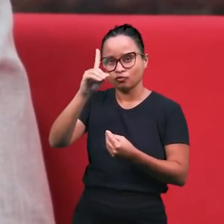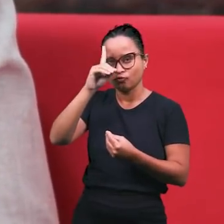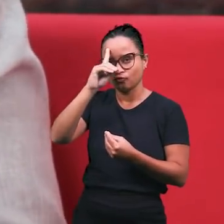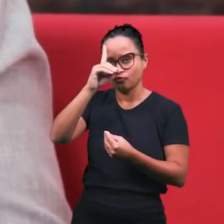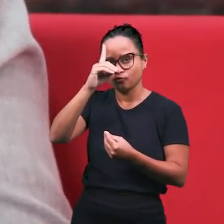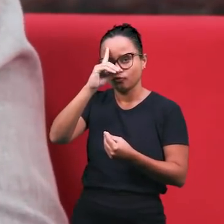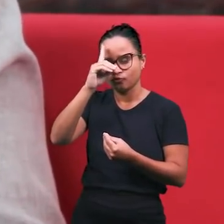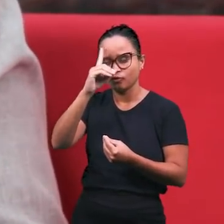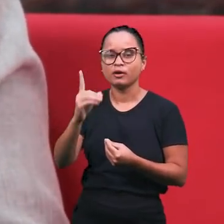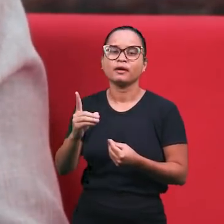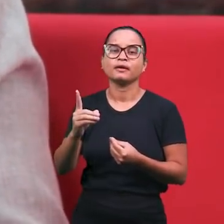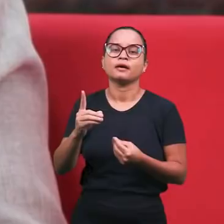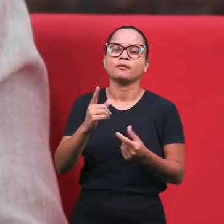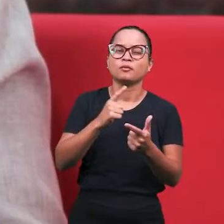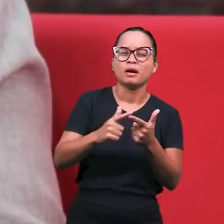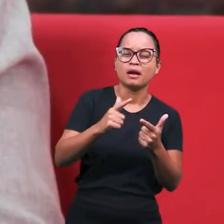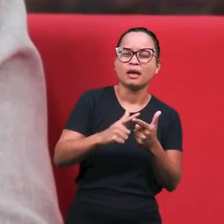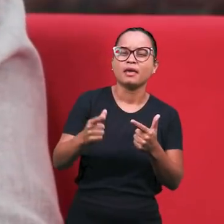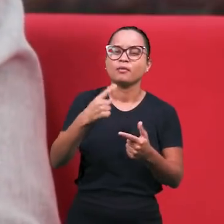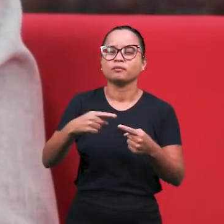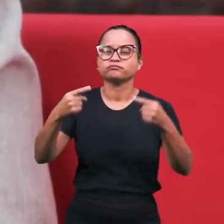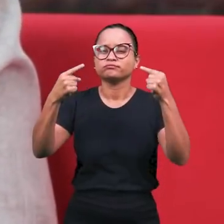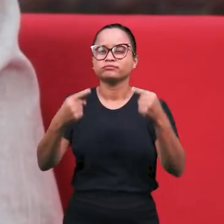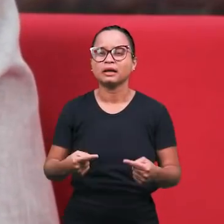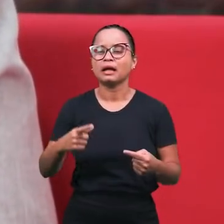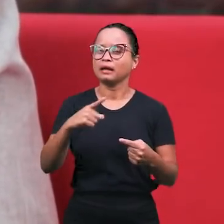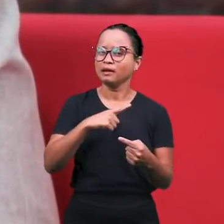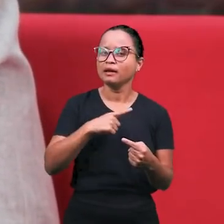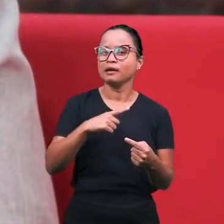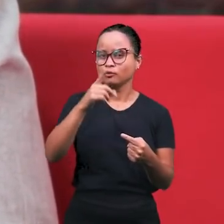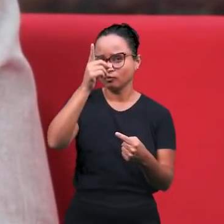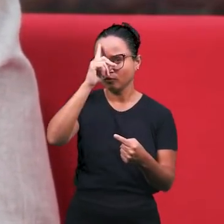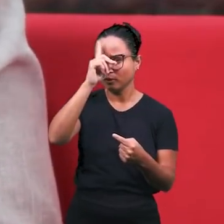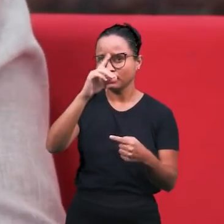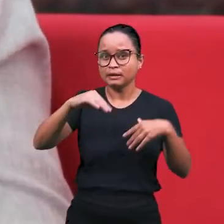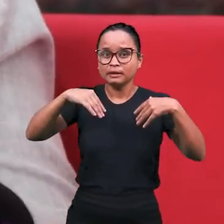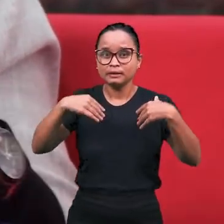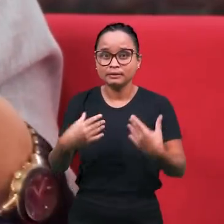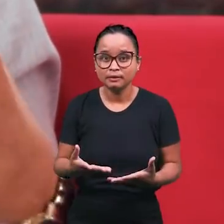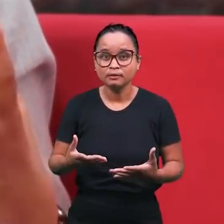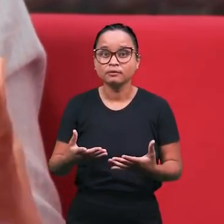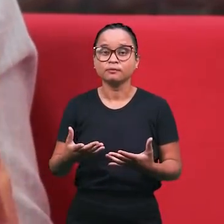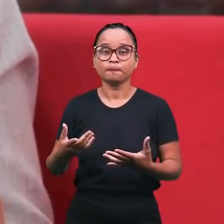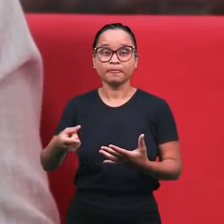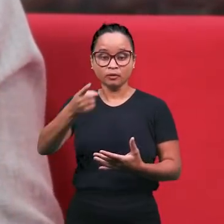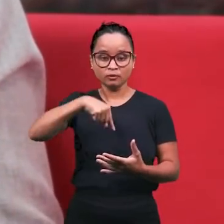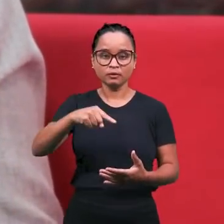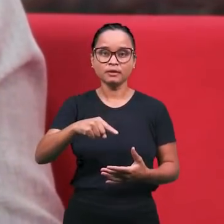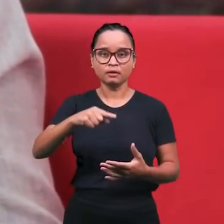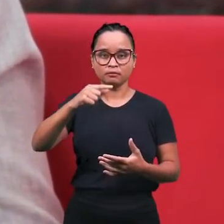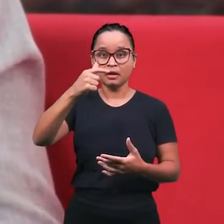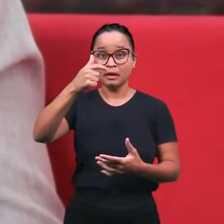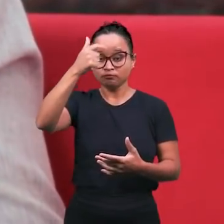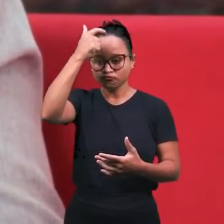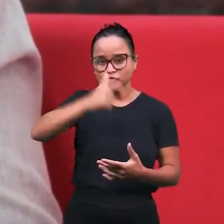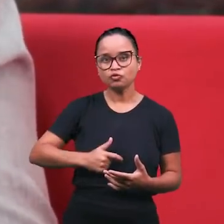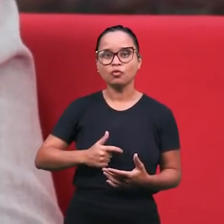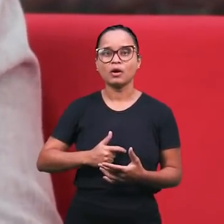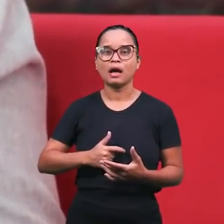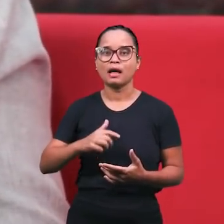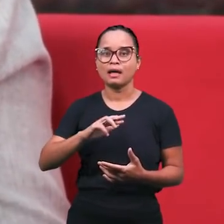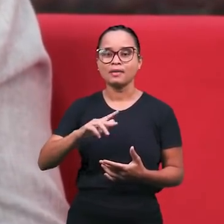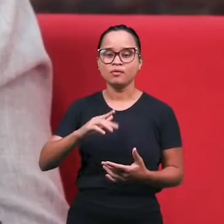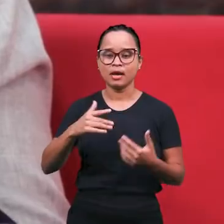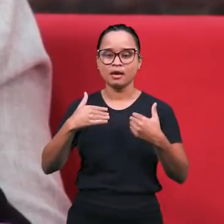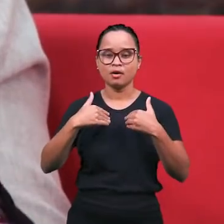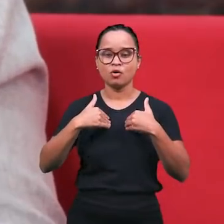situações. Nossos enfrentamentos, nossos desafios. E ela faz parte desse contexto de quem nós somos. Ela não